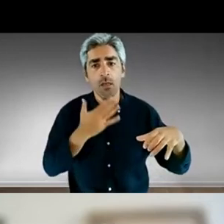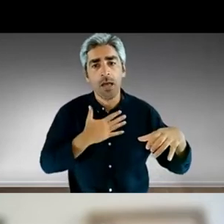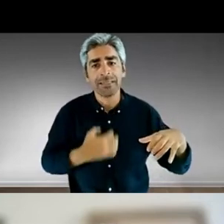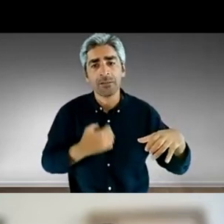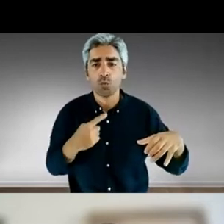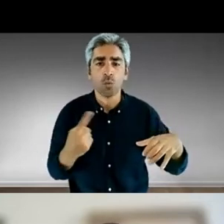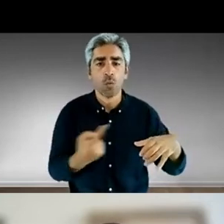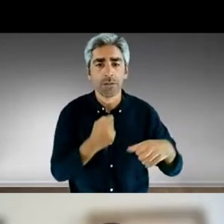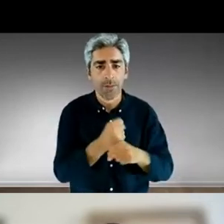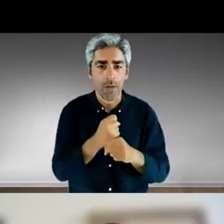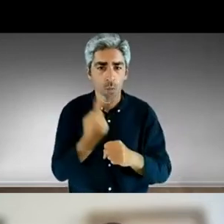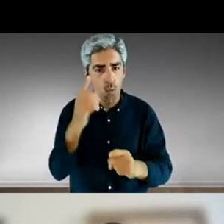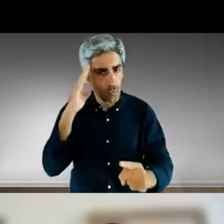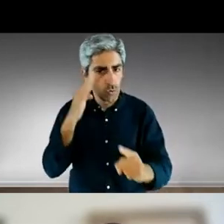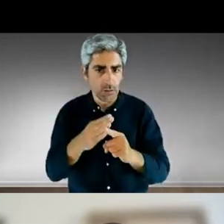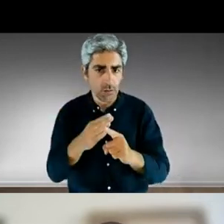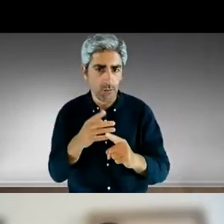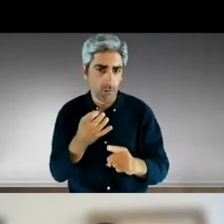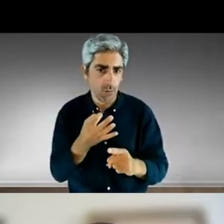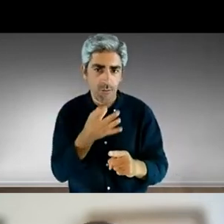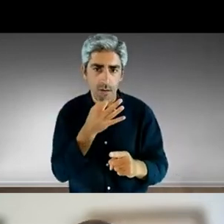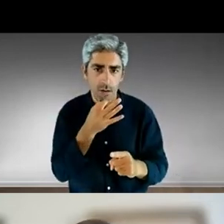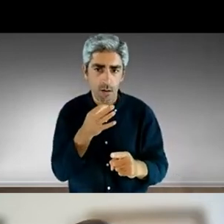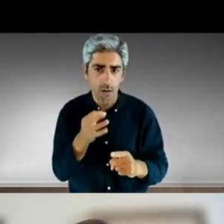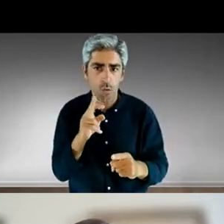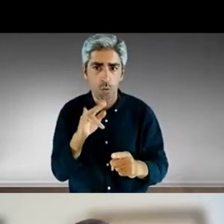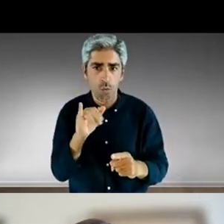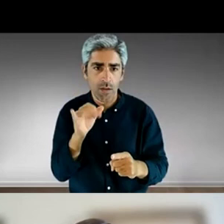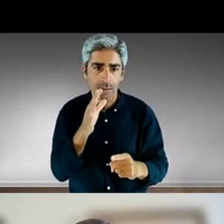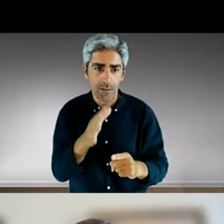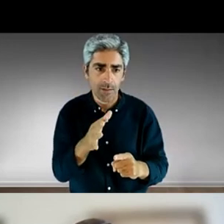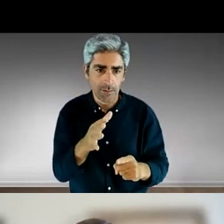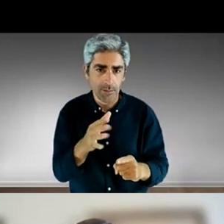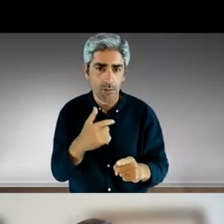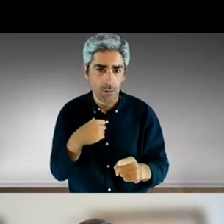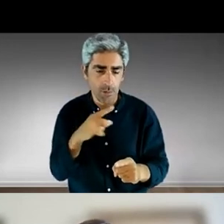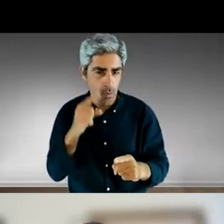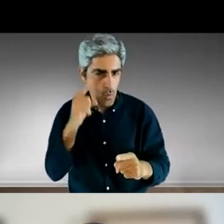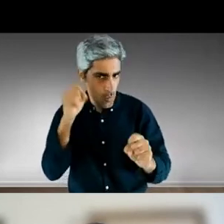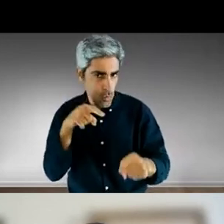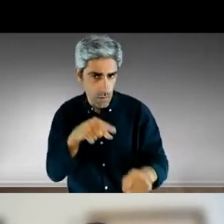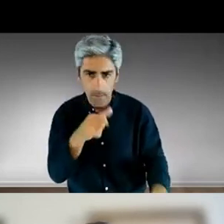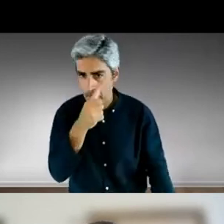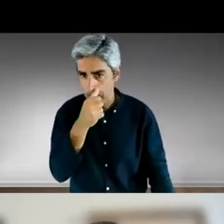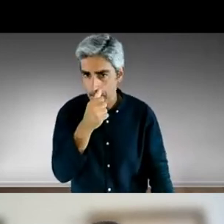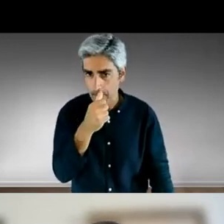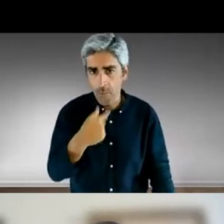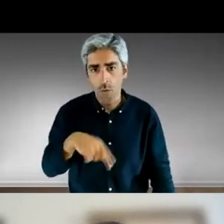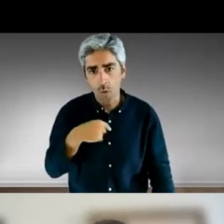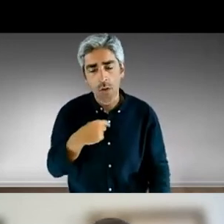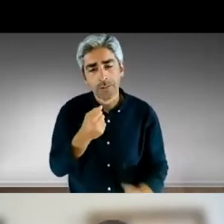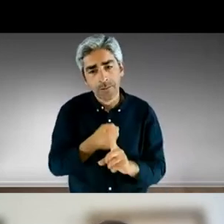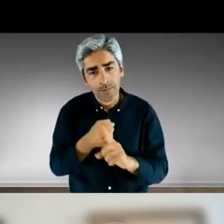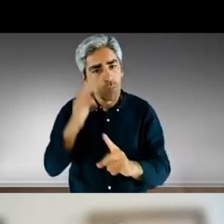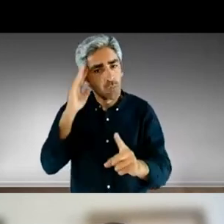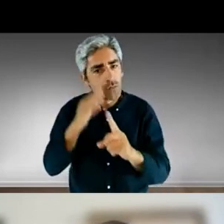todos a trabalhar para um propósito, que foi outra palavra que foi elencada pelo Rui e na qual eu me revejo totalmente. Nós somos movidos por